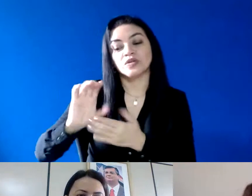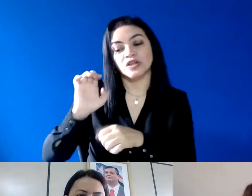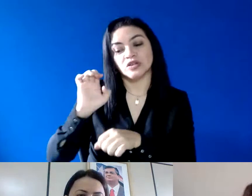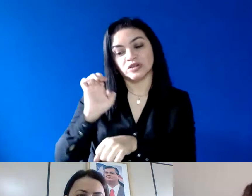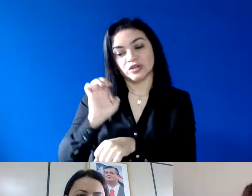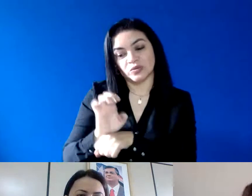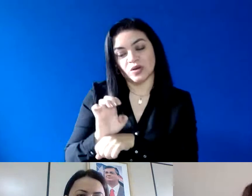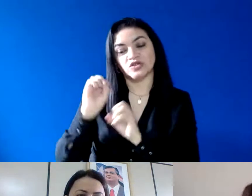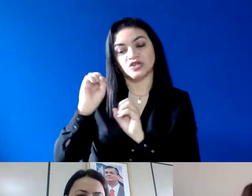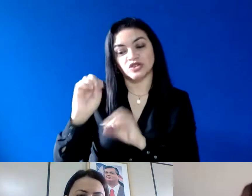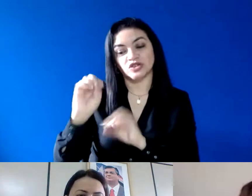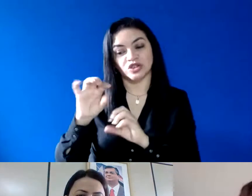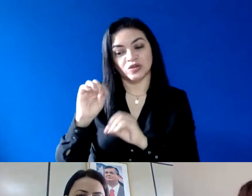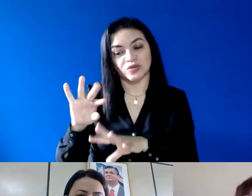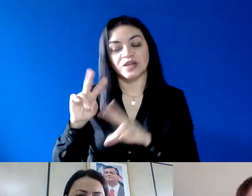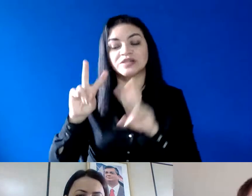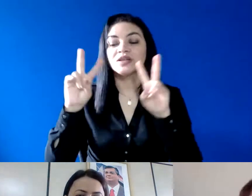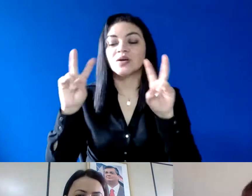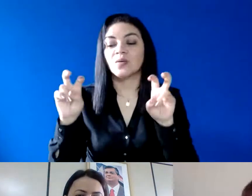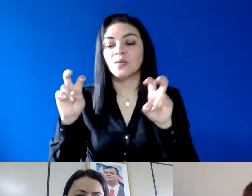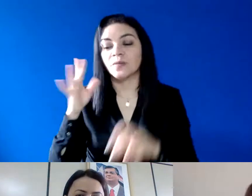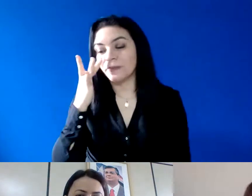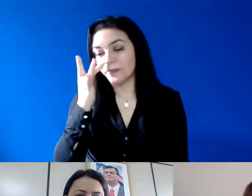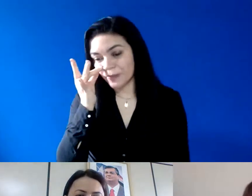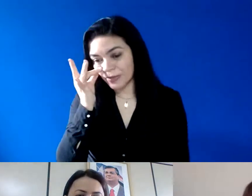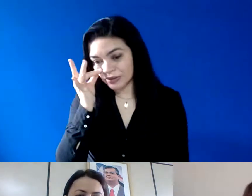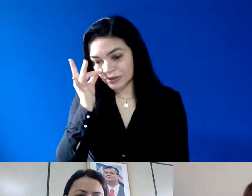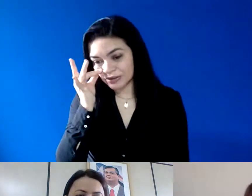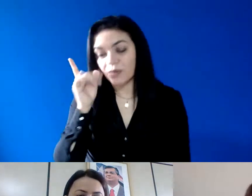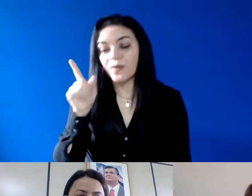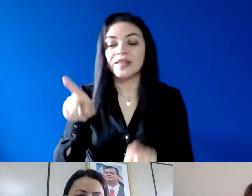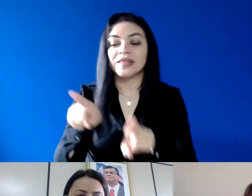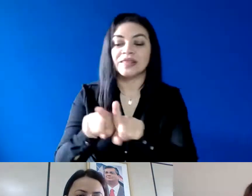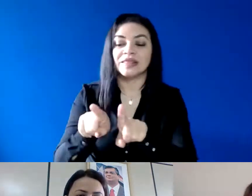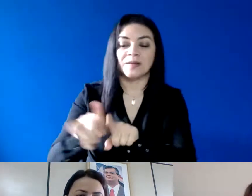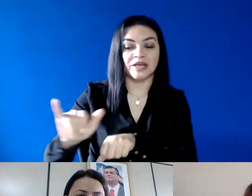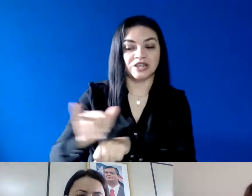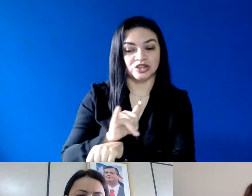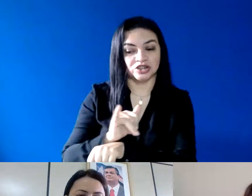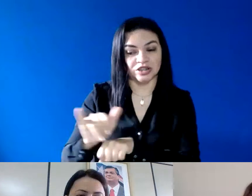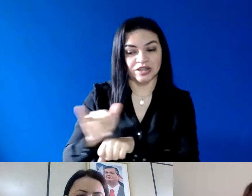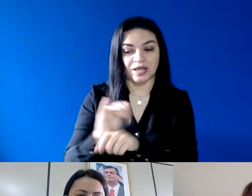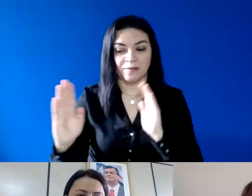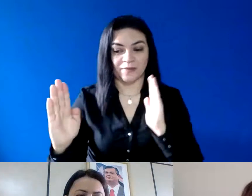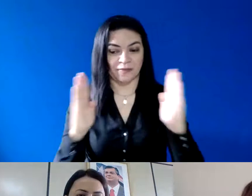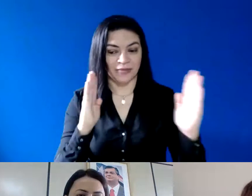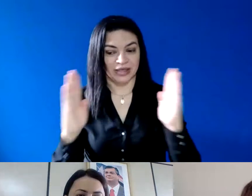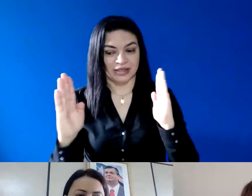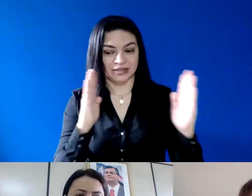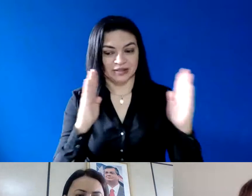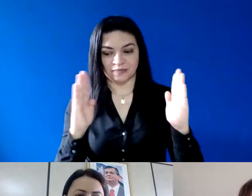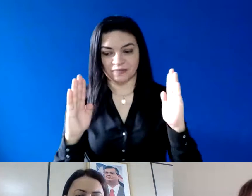presencial. E como estratégia para esse período de